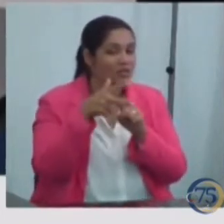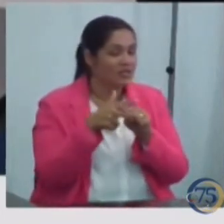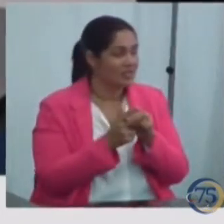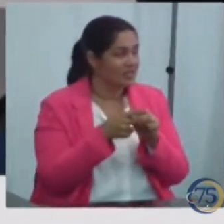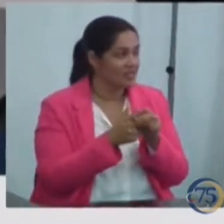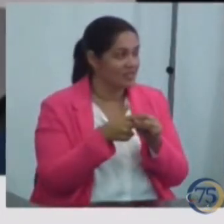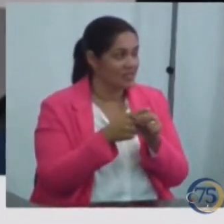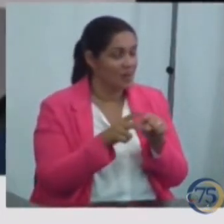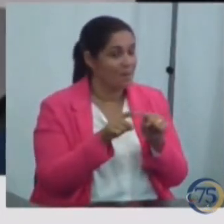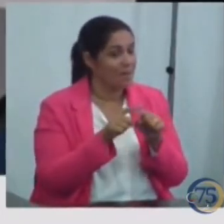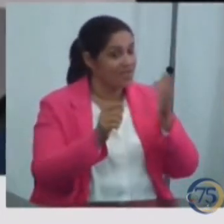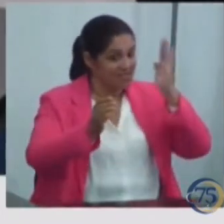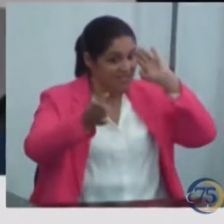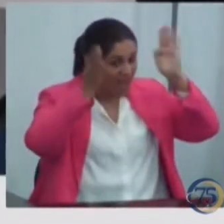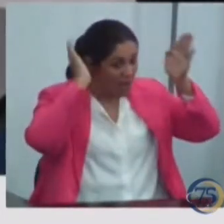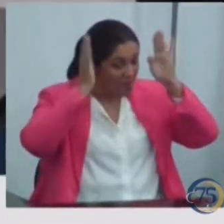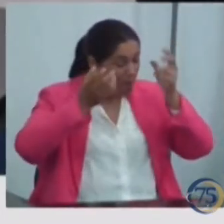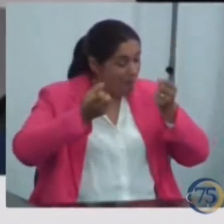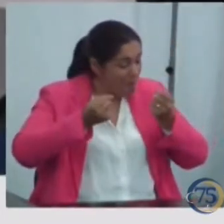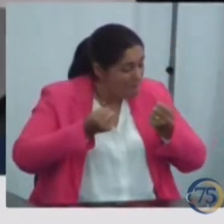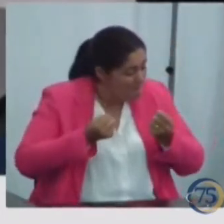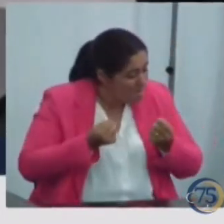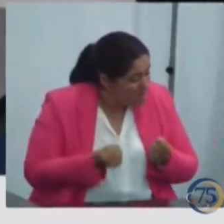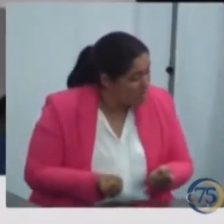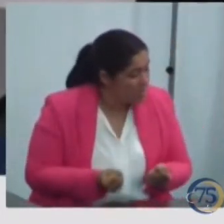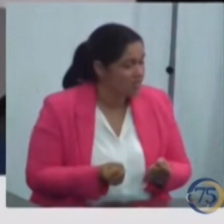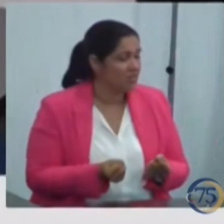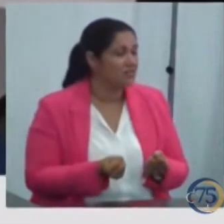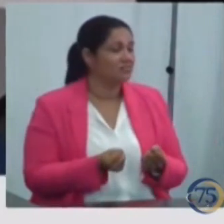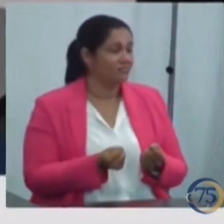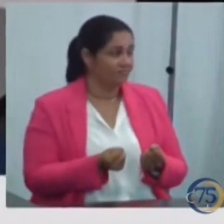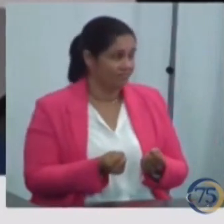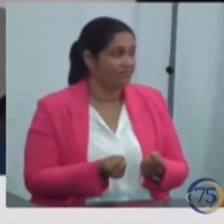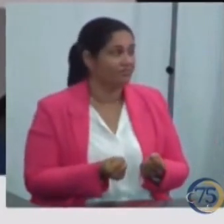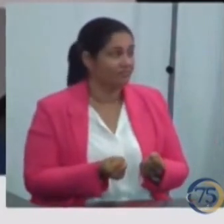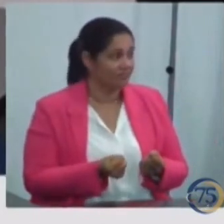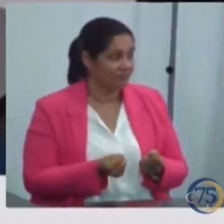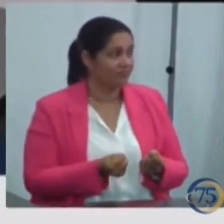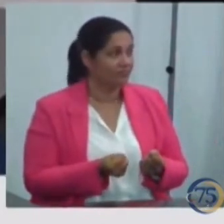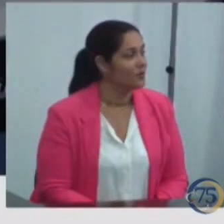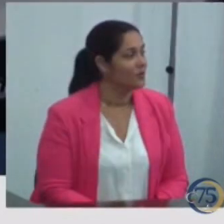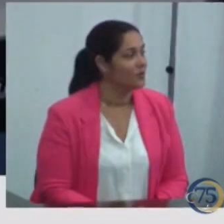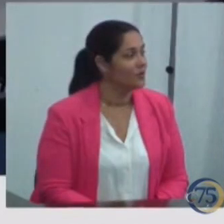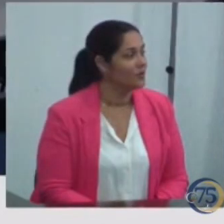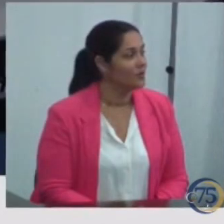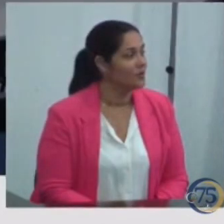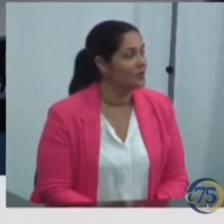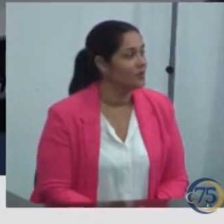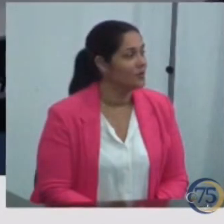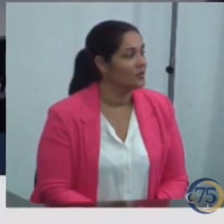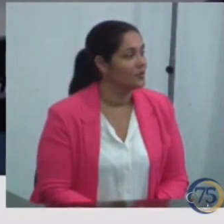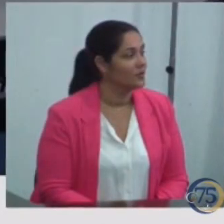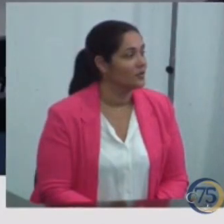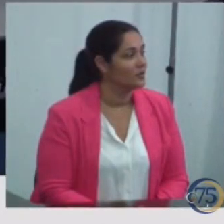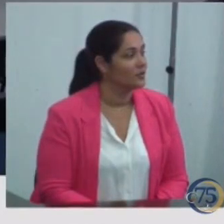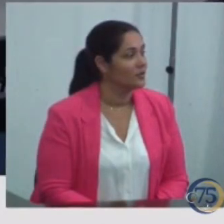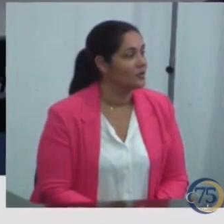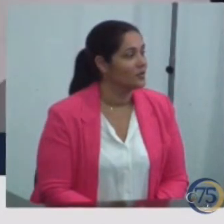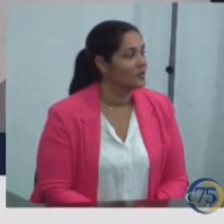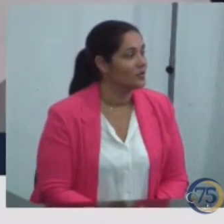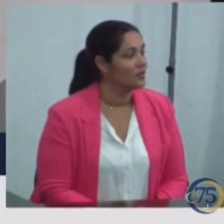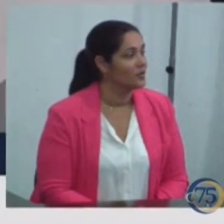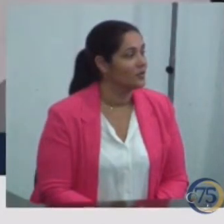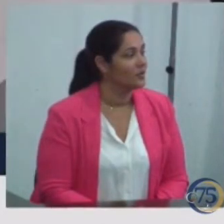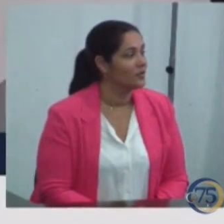caminhão pesado então estamos solicitando a colocação de guisa e asfalto naquele local na ordem do dia os